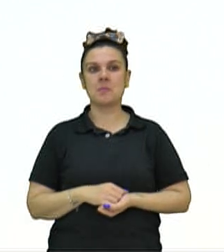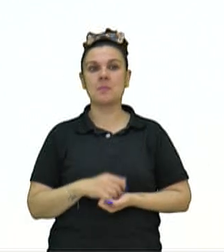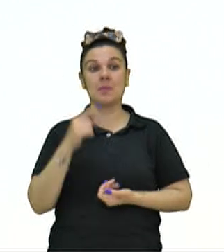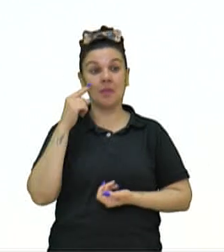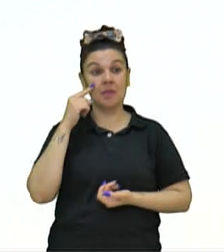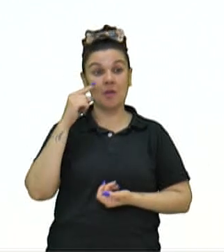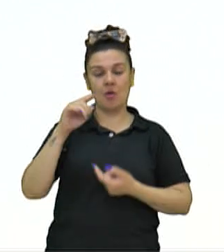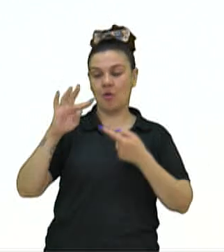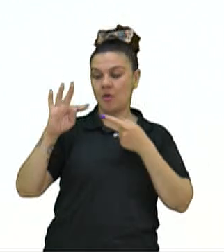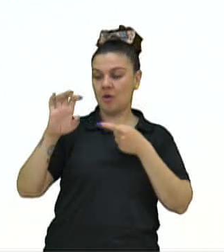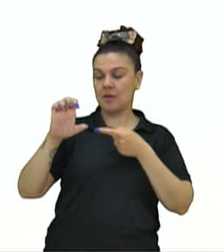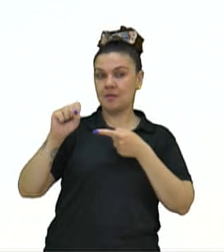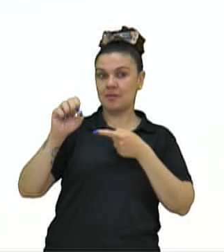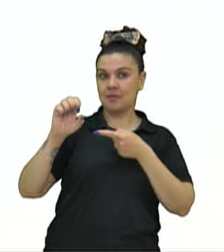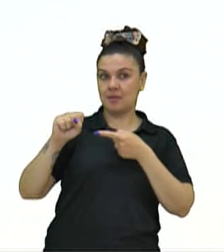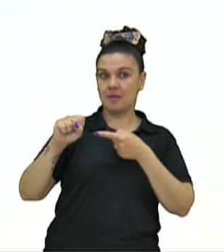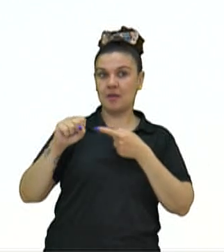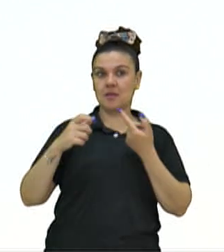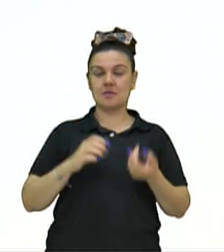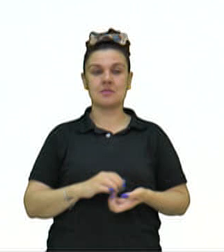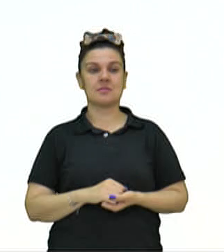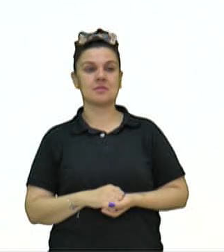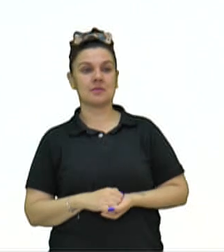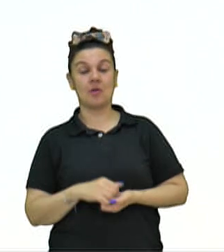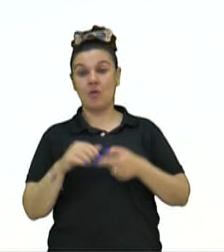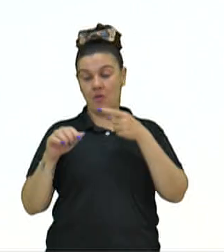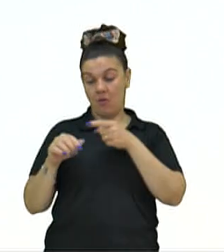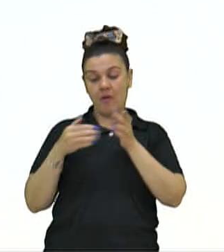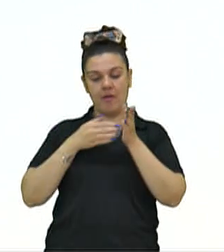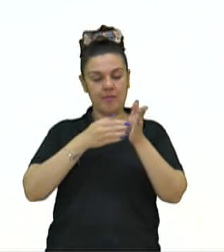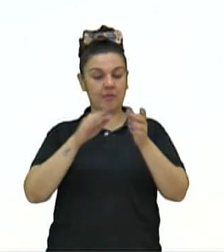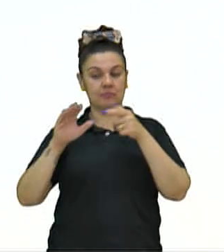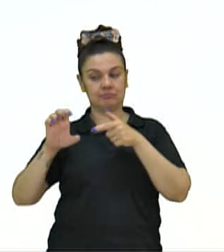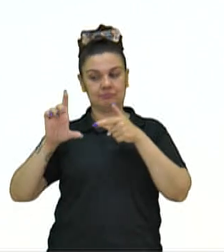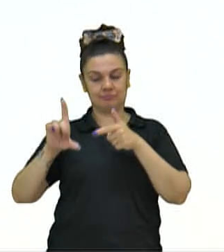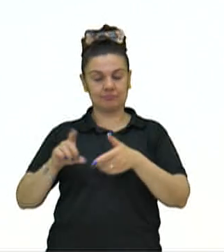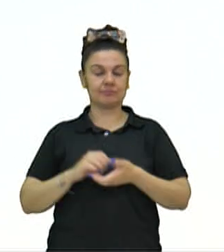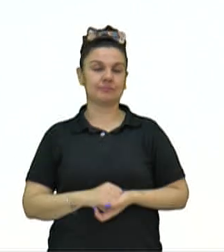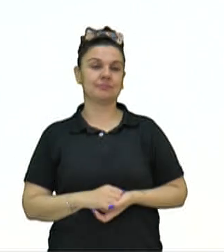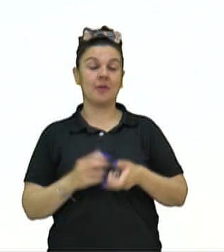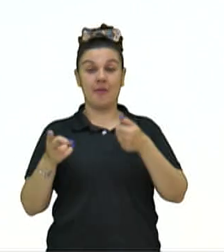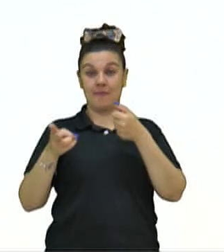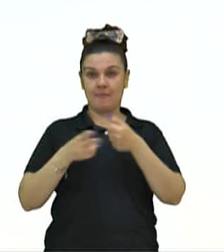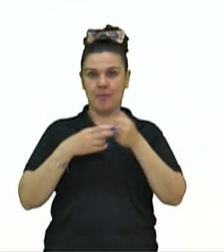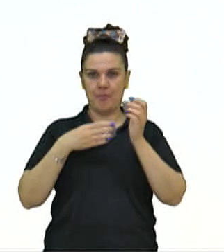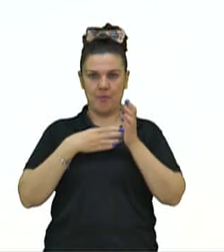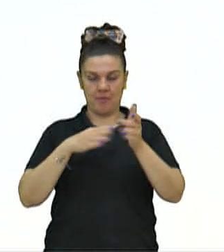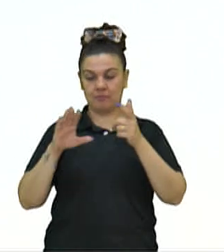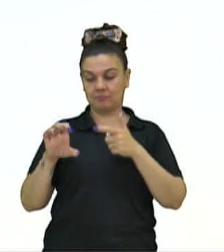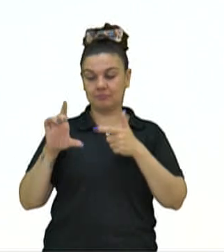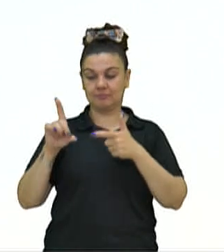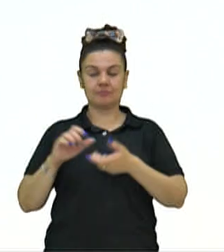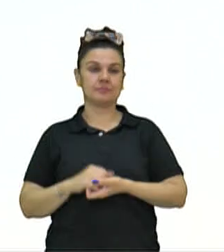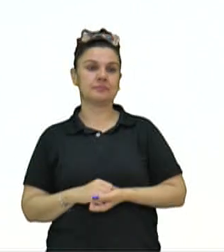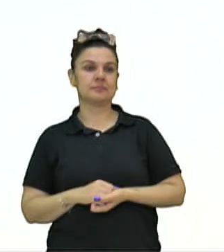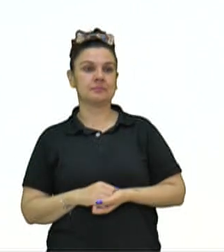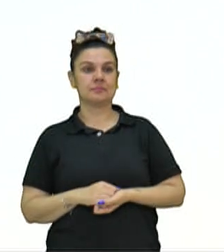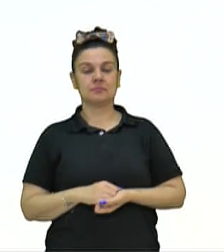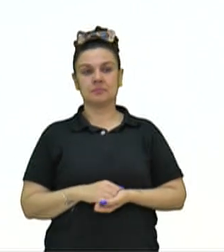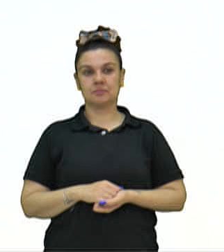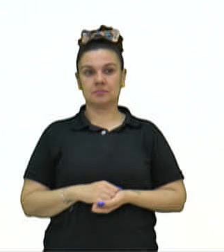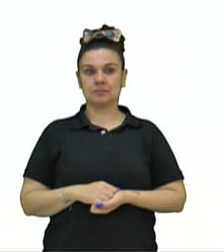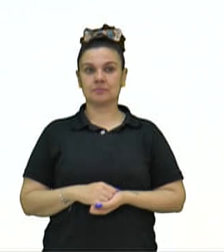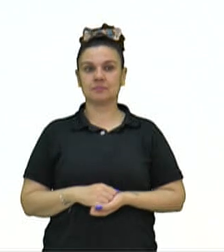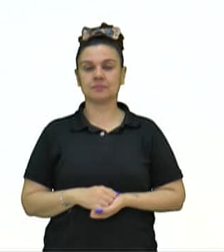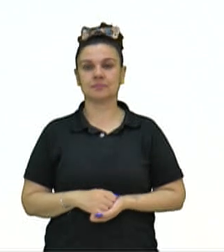it. Olha lá, meu verbo regular. Coloquei o ED, né? Verbinho regular, coloco ED. Então, o